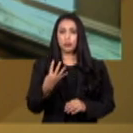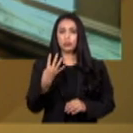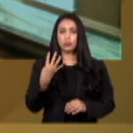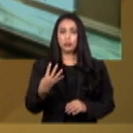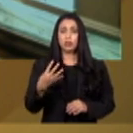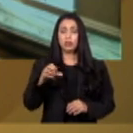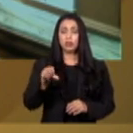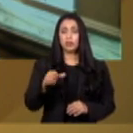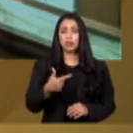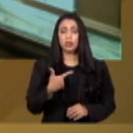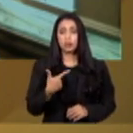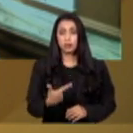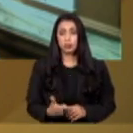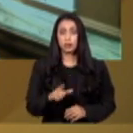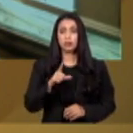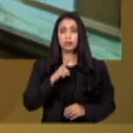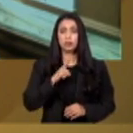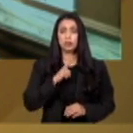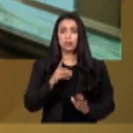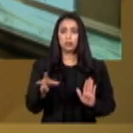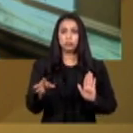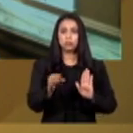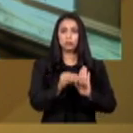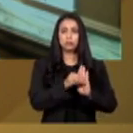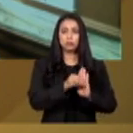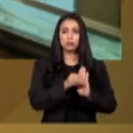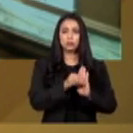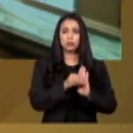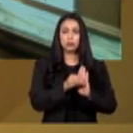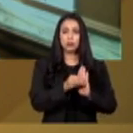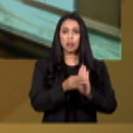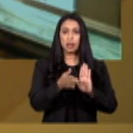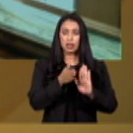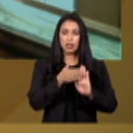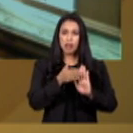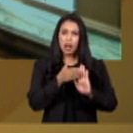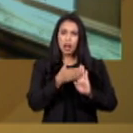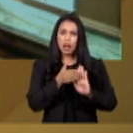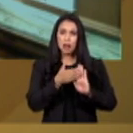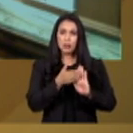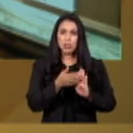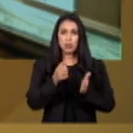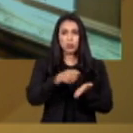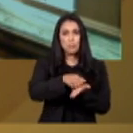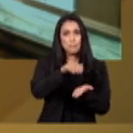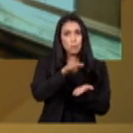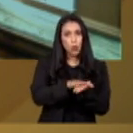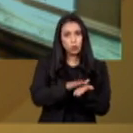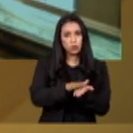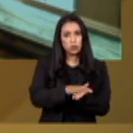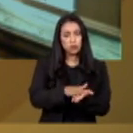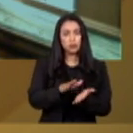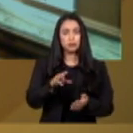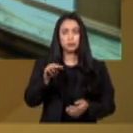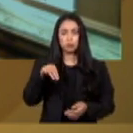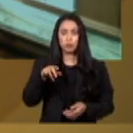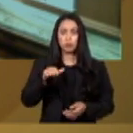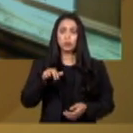92 no capítulo alusivo à aplicação de multa